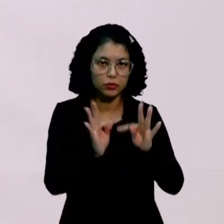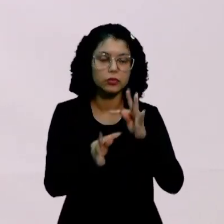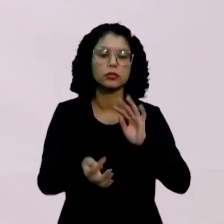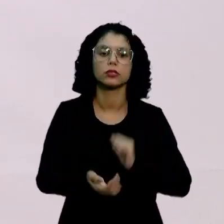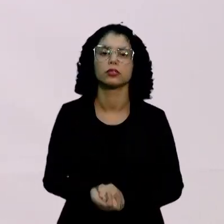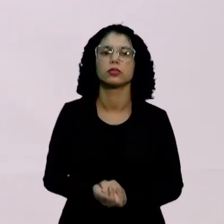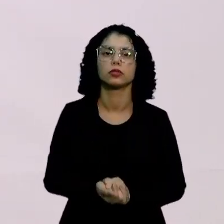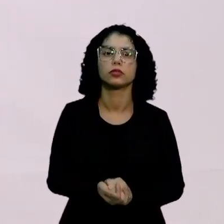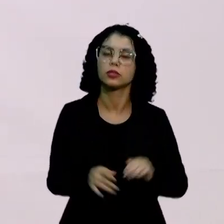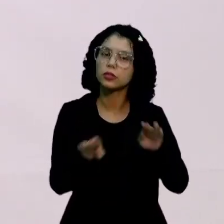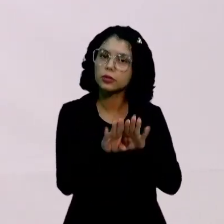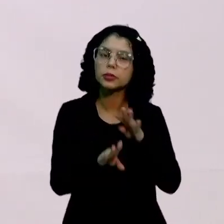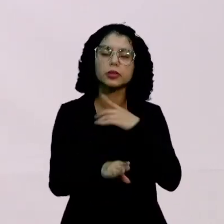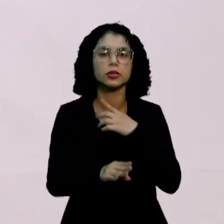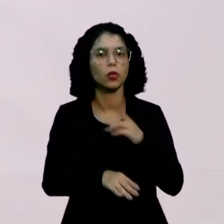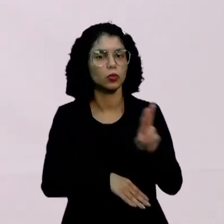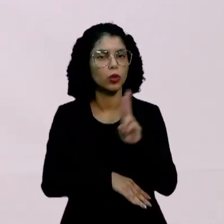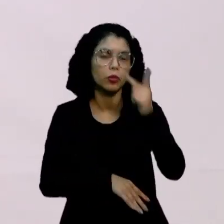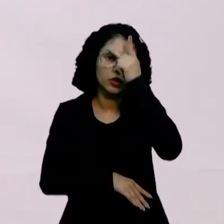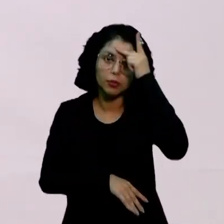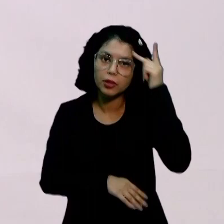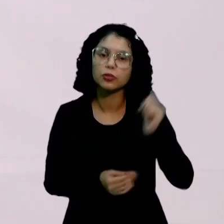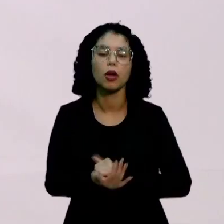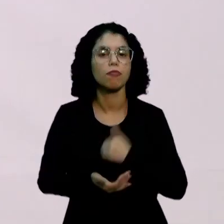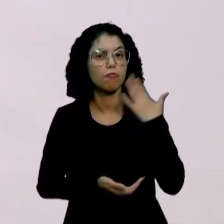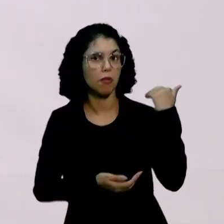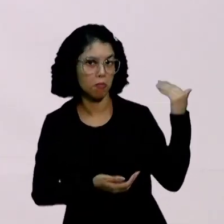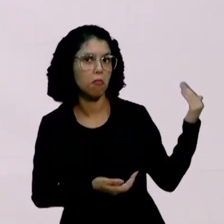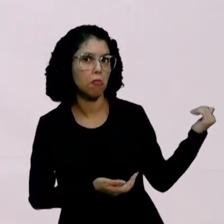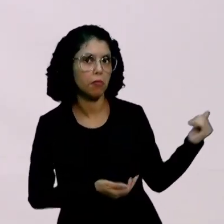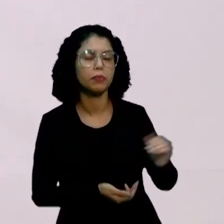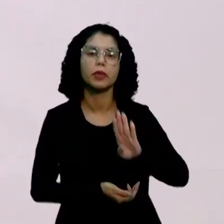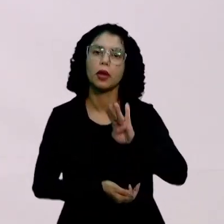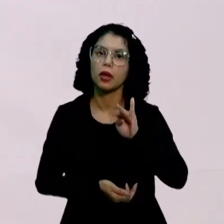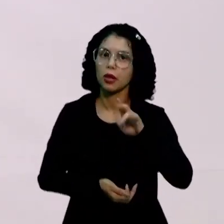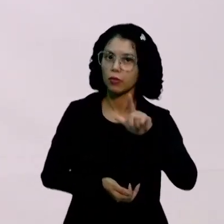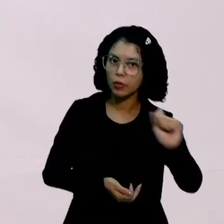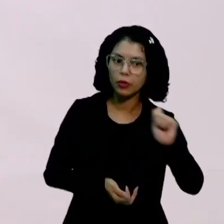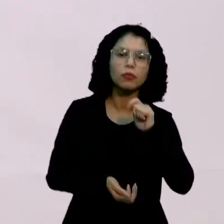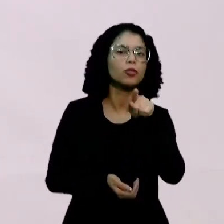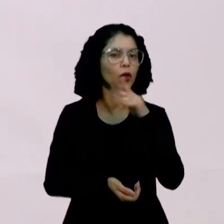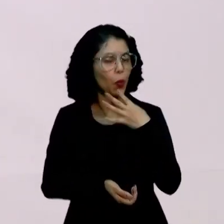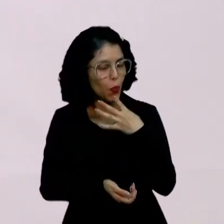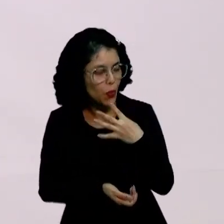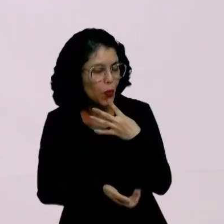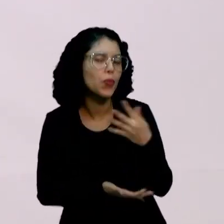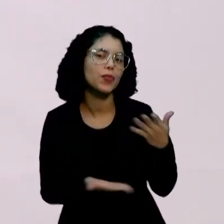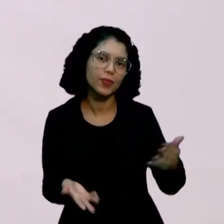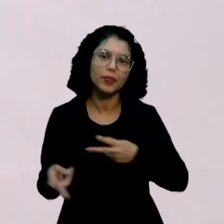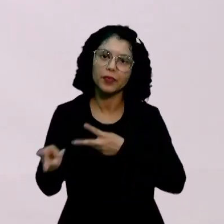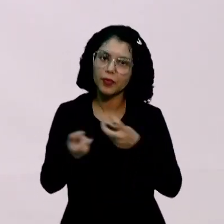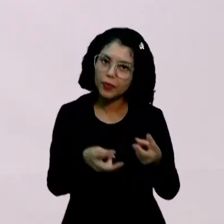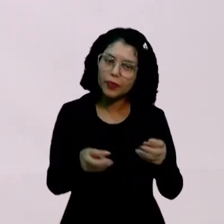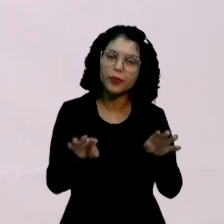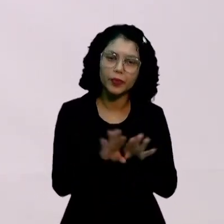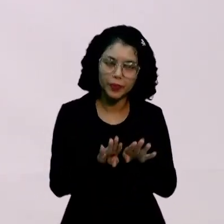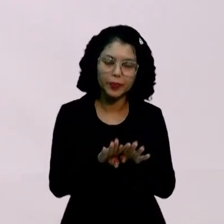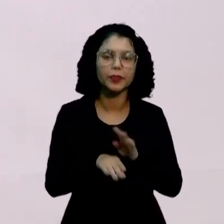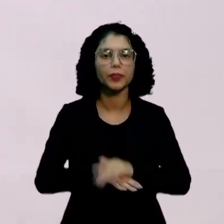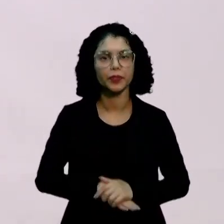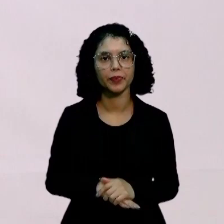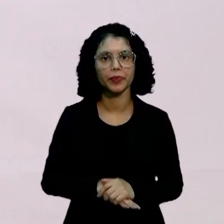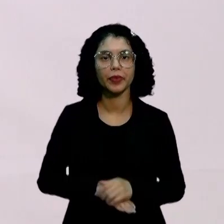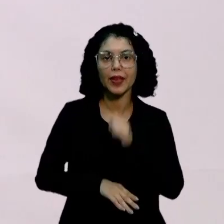tecnologia. Nós temos também o nome de uma pessoa muito famosa, que é o Bill Gates. Eu acredito que vocês devem ter observado isso também,